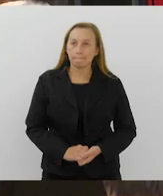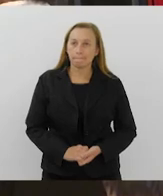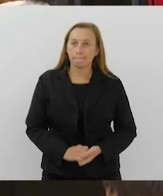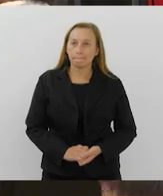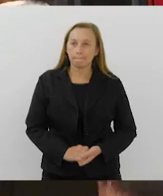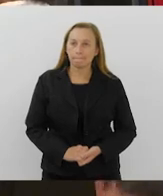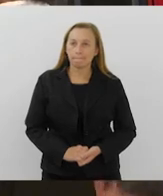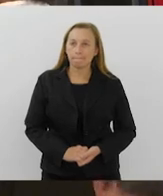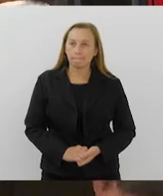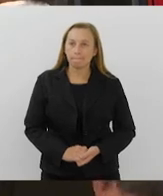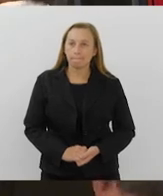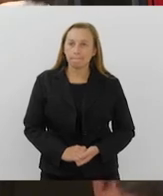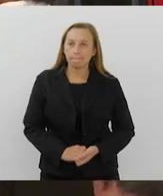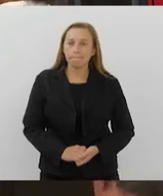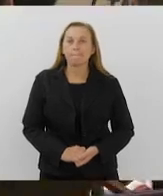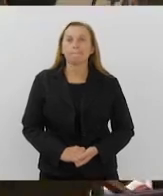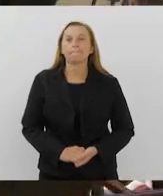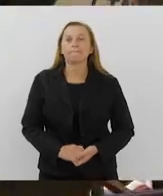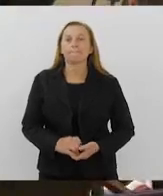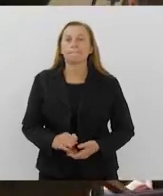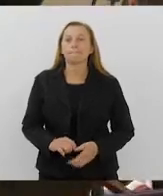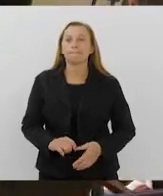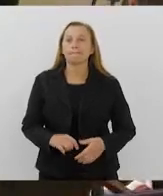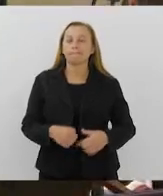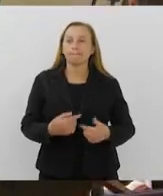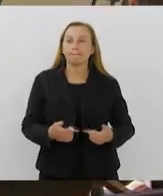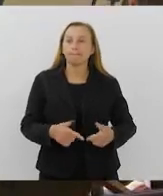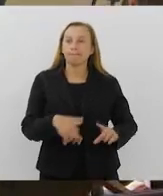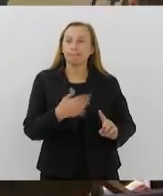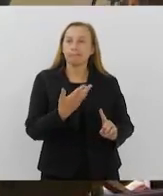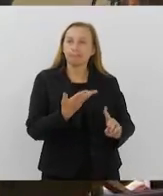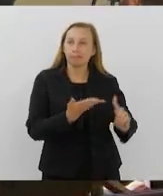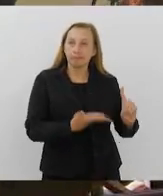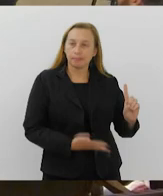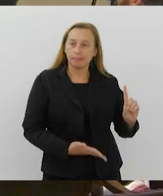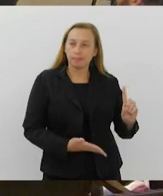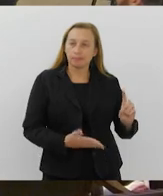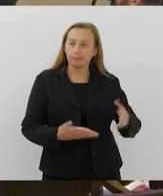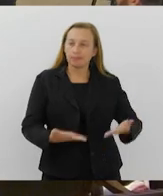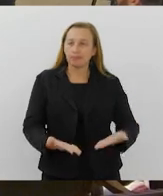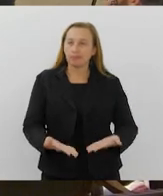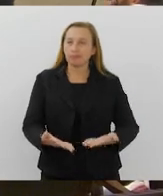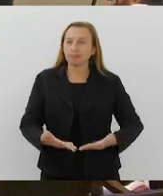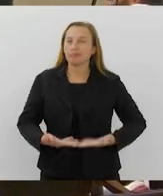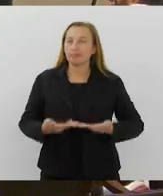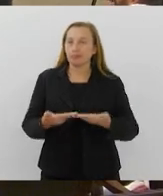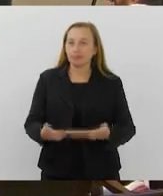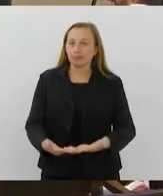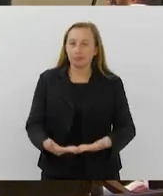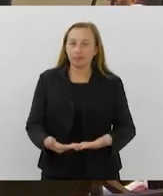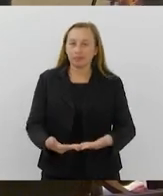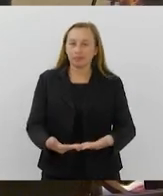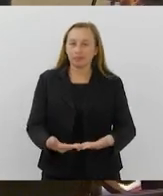A próxima honraria a ser entregue pelo Instituto Internacional Condicoma será a comenda Mortal Arts.